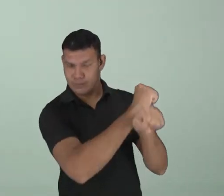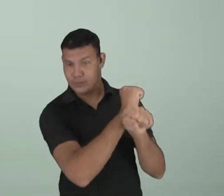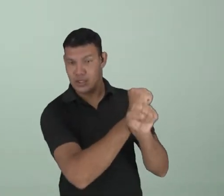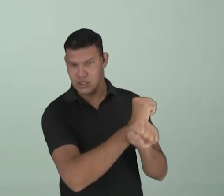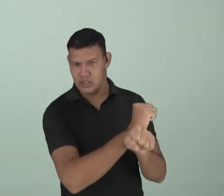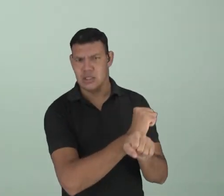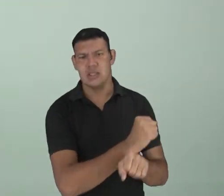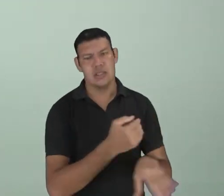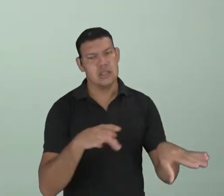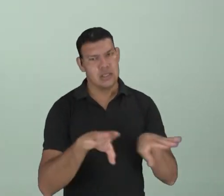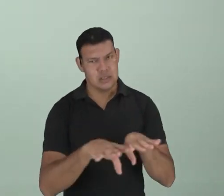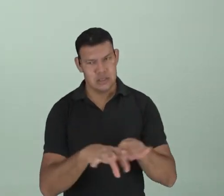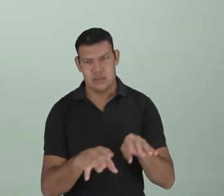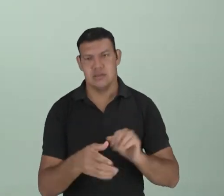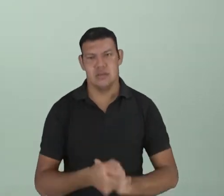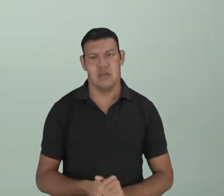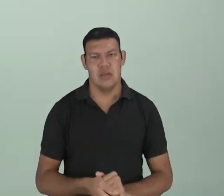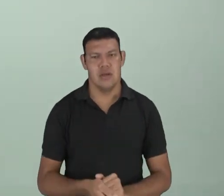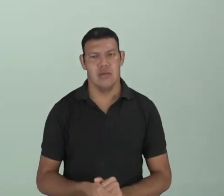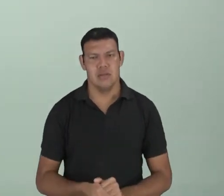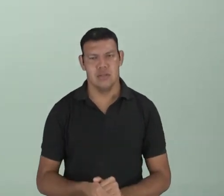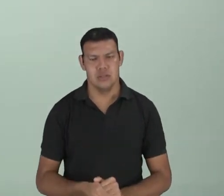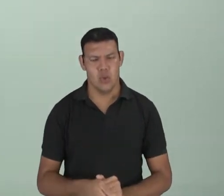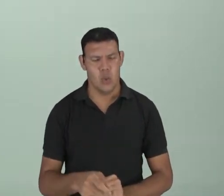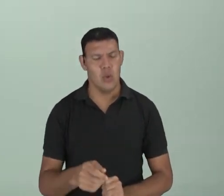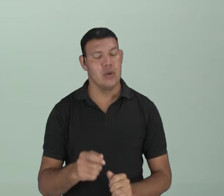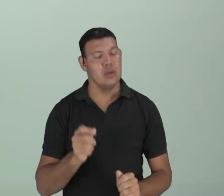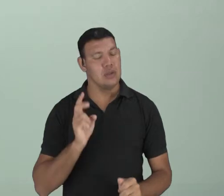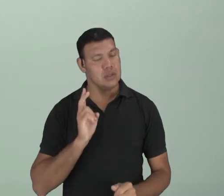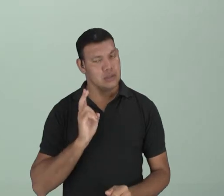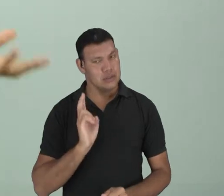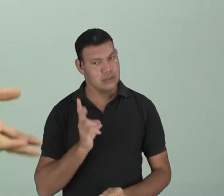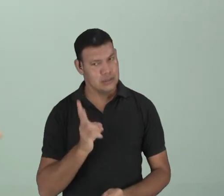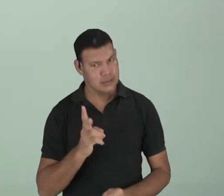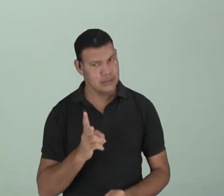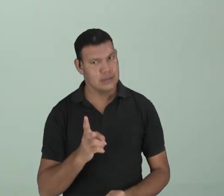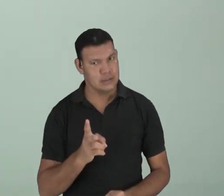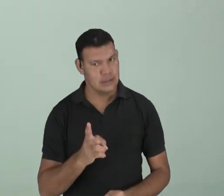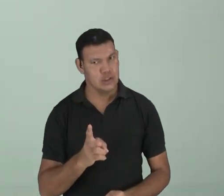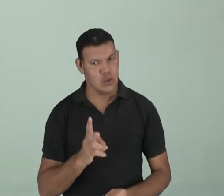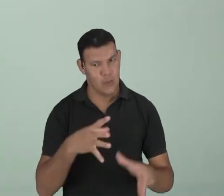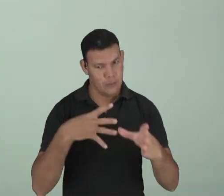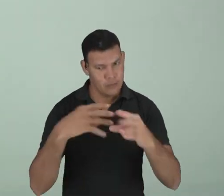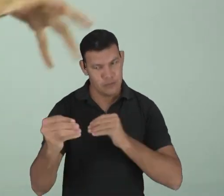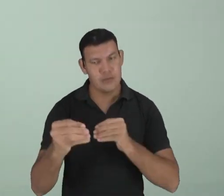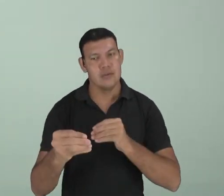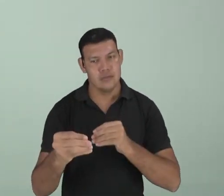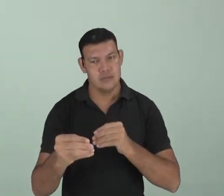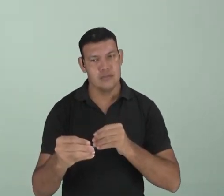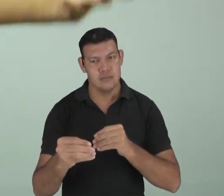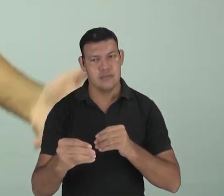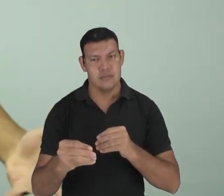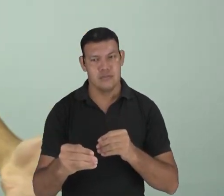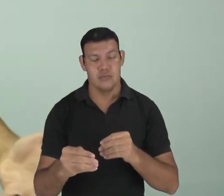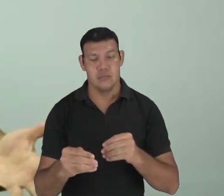submeterem à condição de serem escravos, de serem escravizados, eles fugiam e acabavam